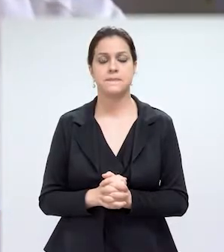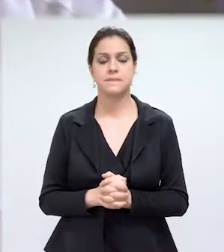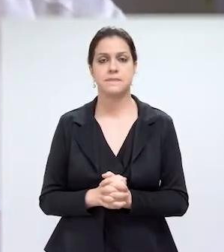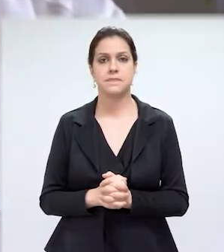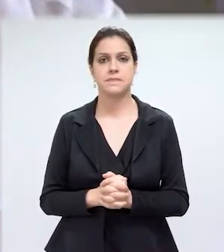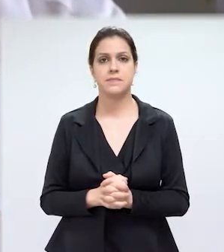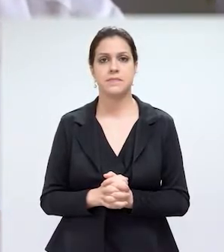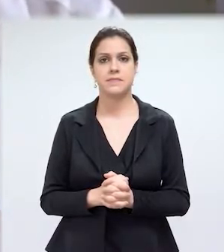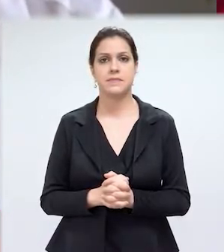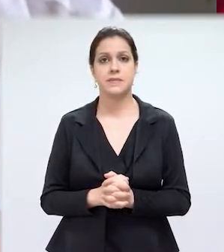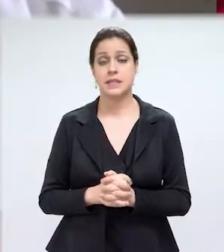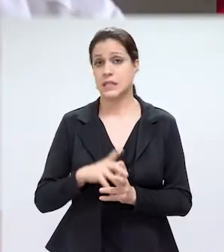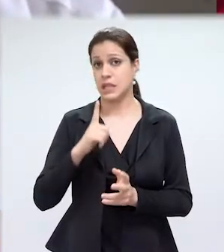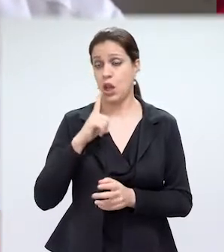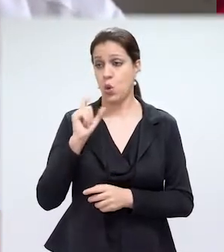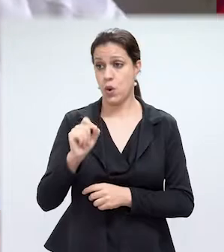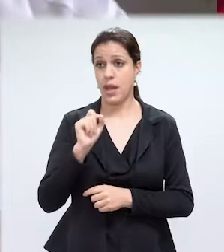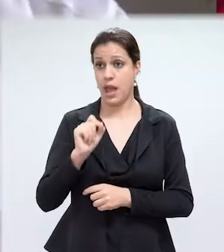a questão